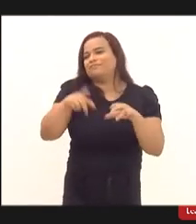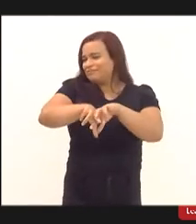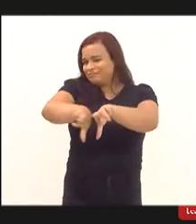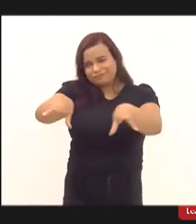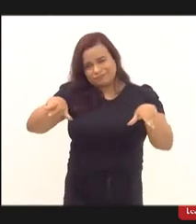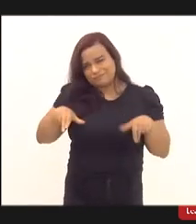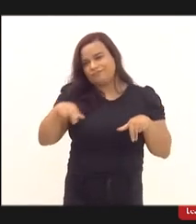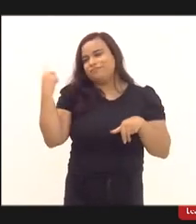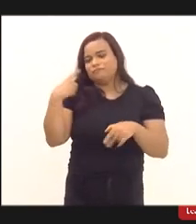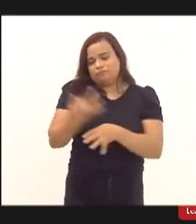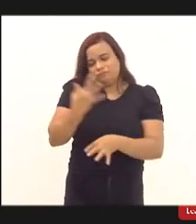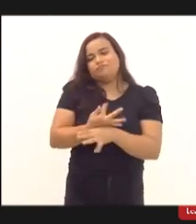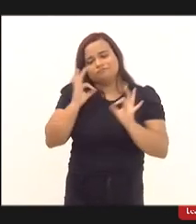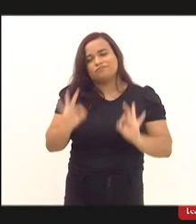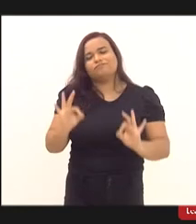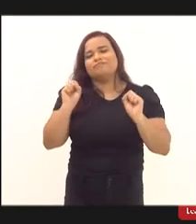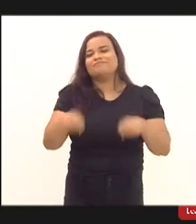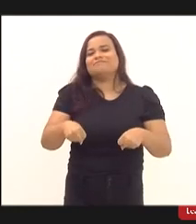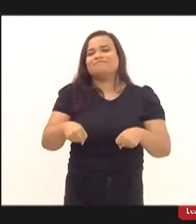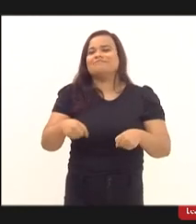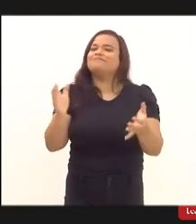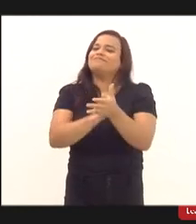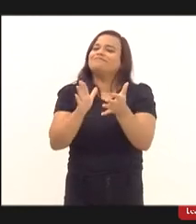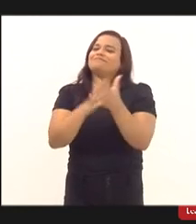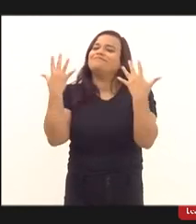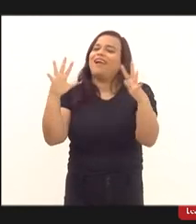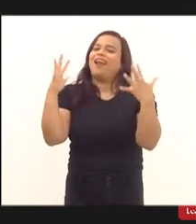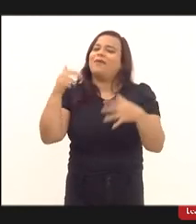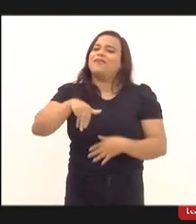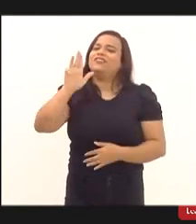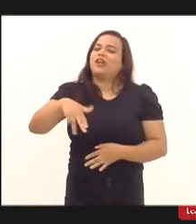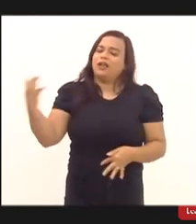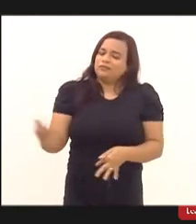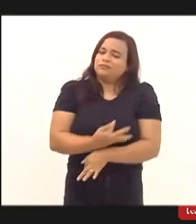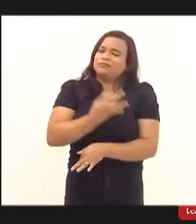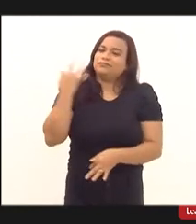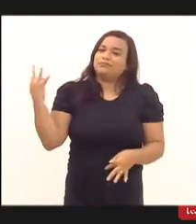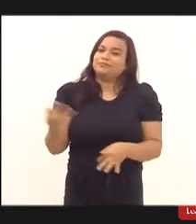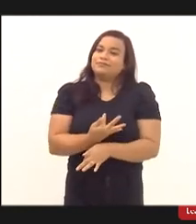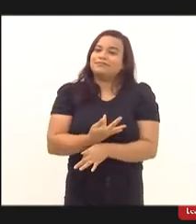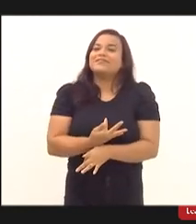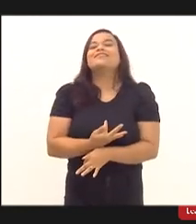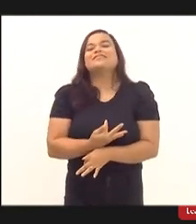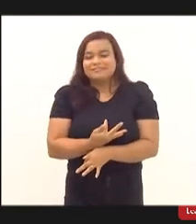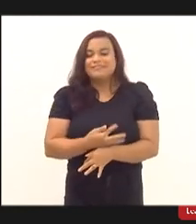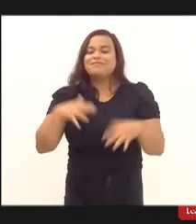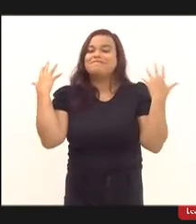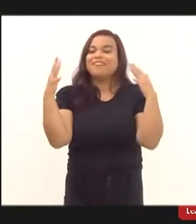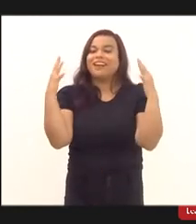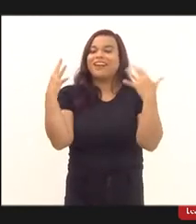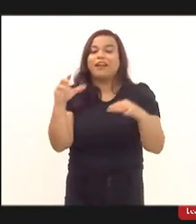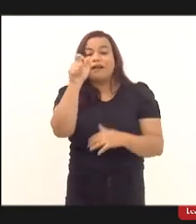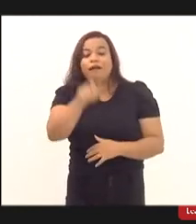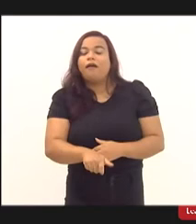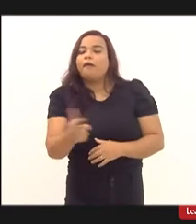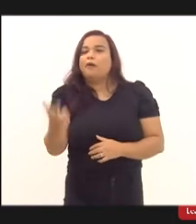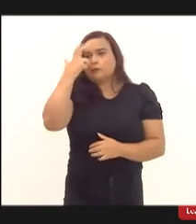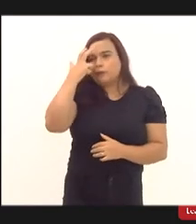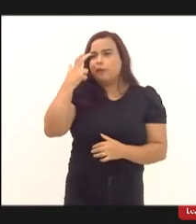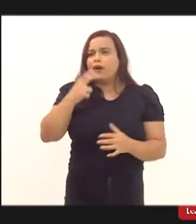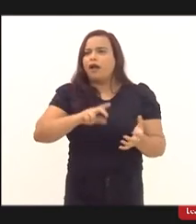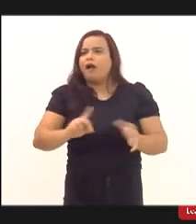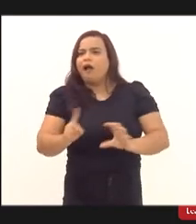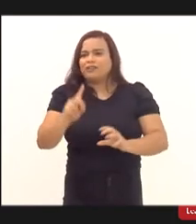vamos resistir sem Parabéns aos existentes parabéns a cultura Parabéns as